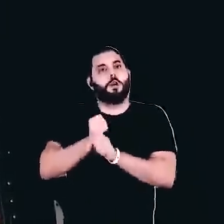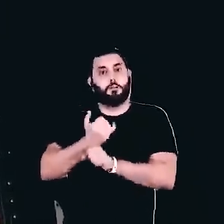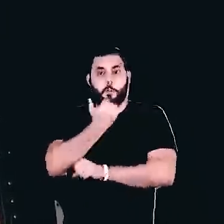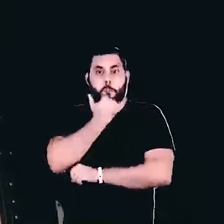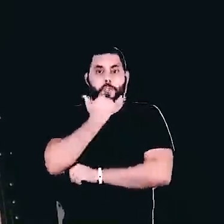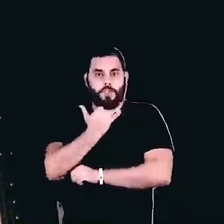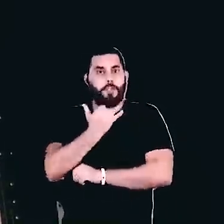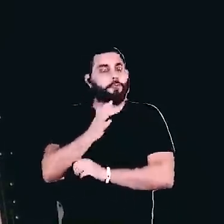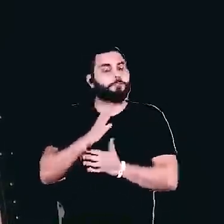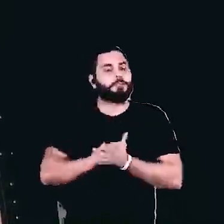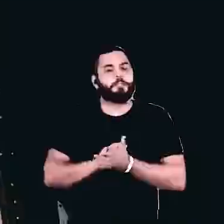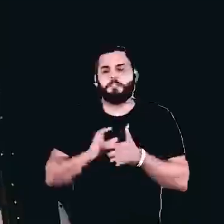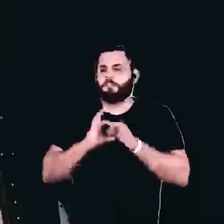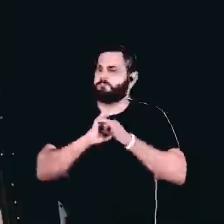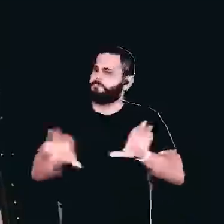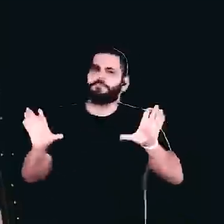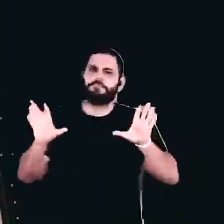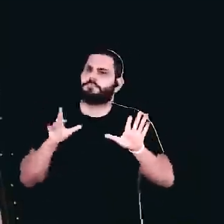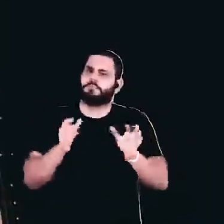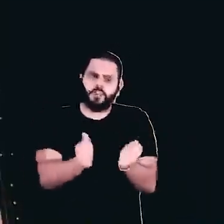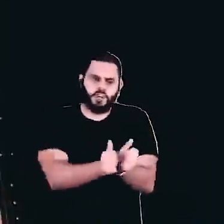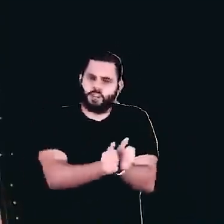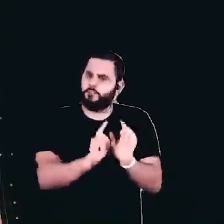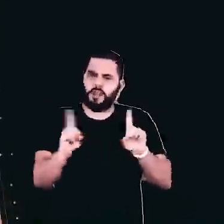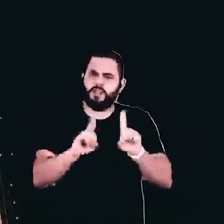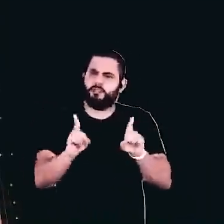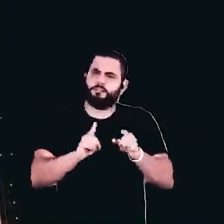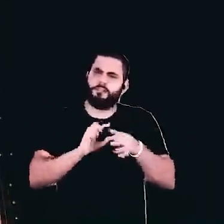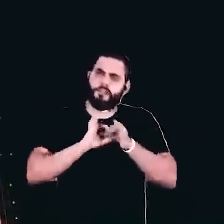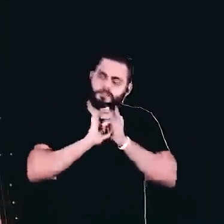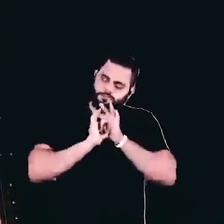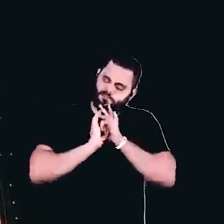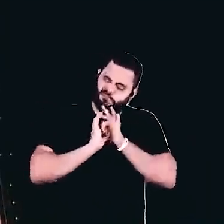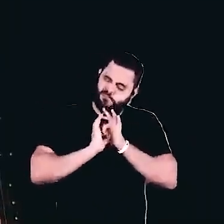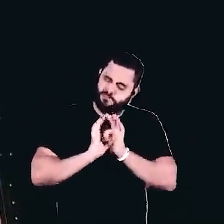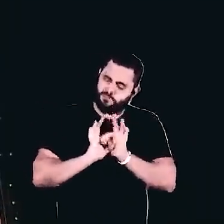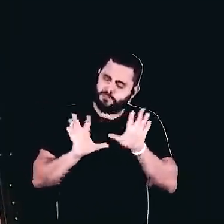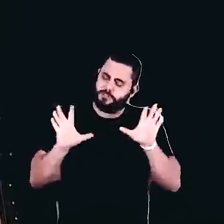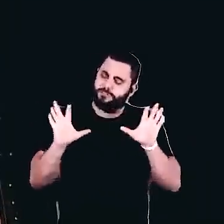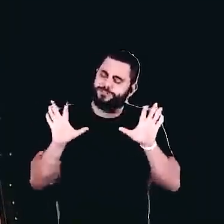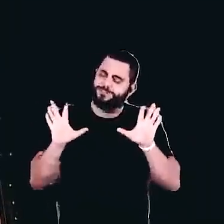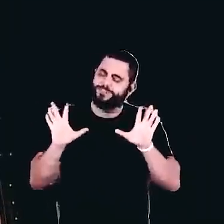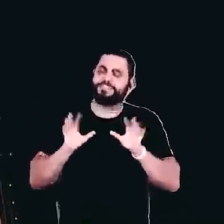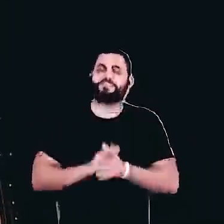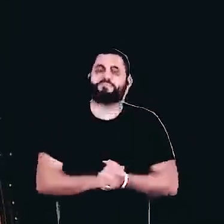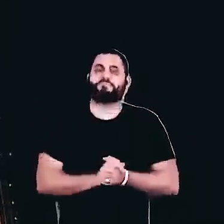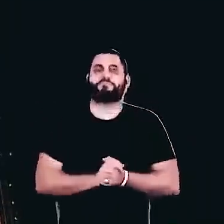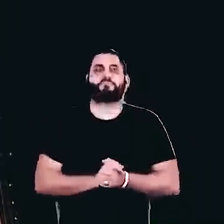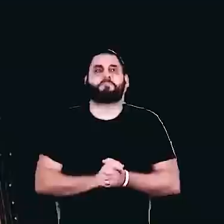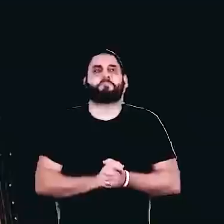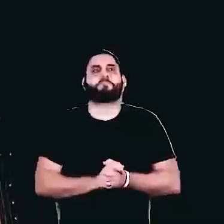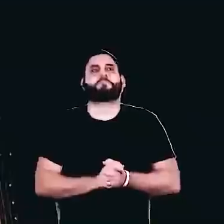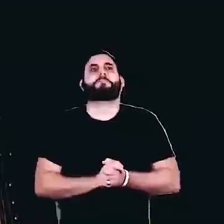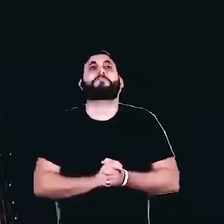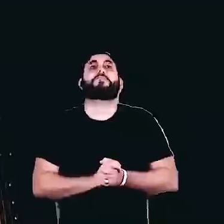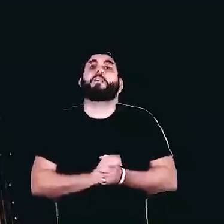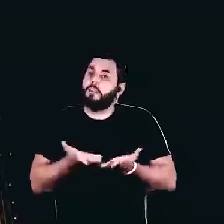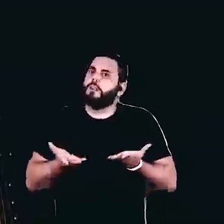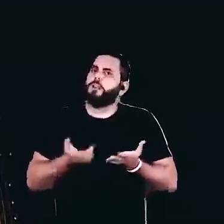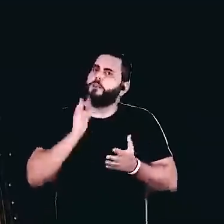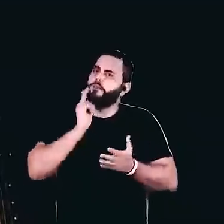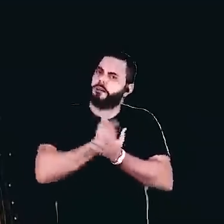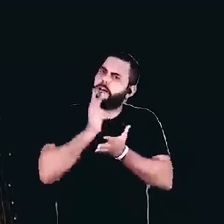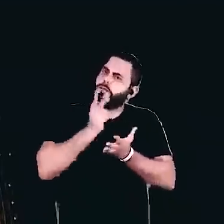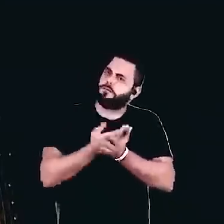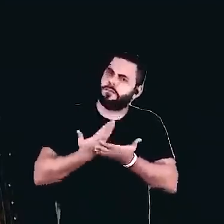perdão. Logo, ele deixava de ser escravo. Ele recebia sua liberdade depois daquele tempo. E ele poderia